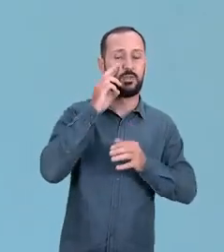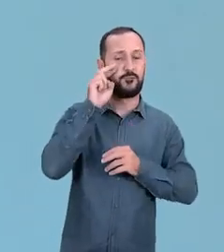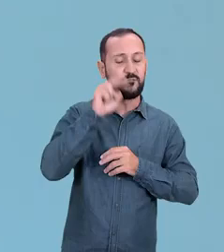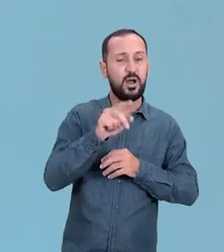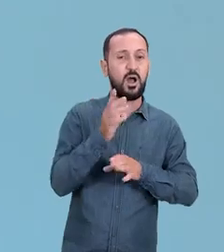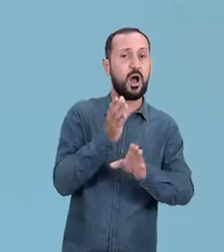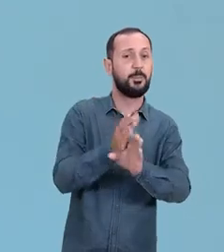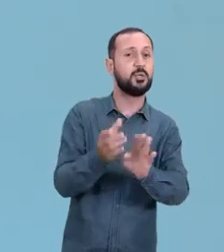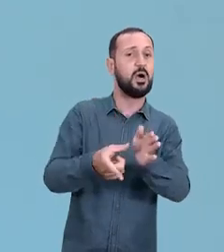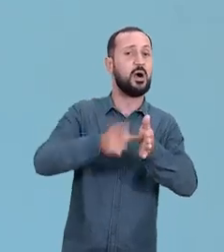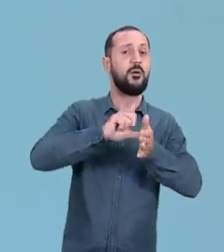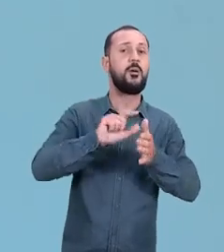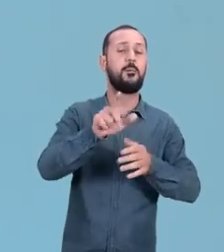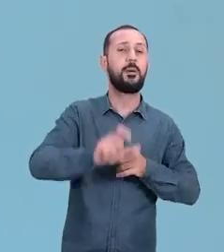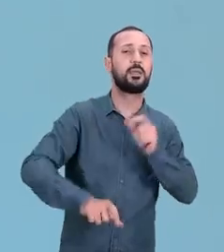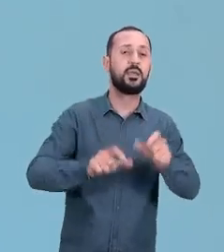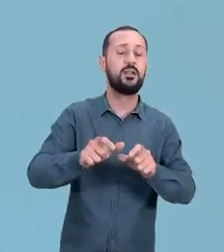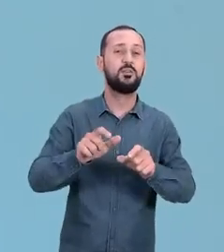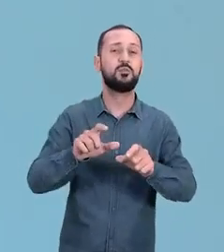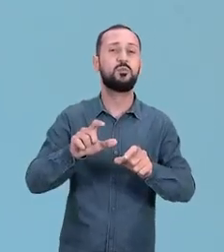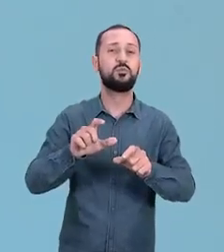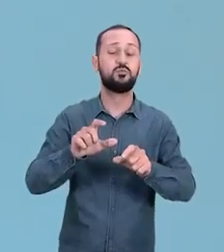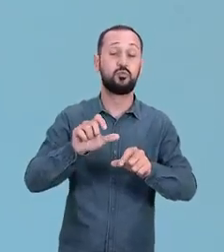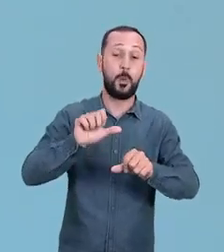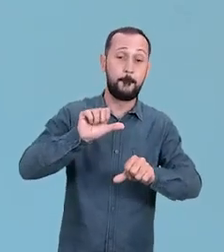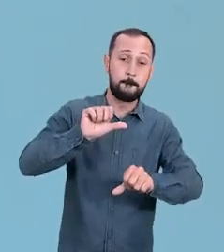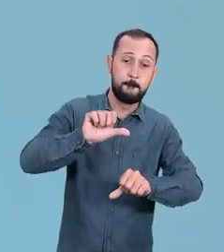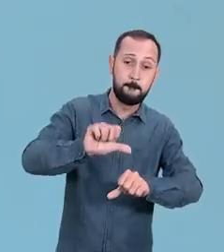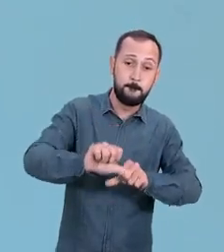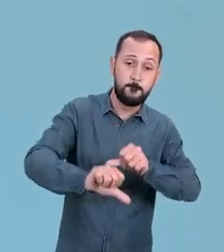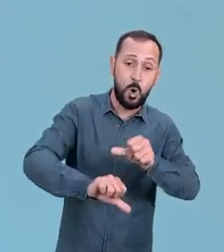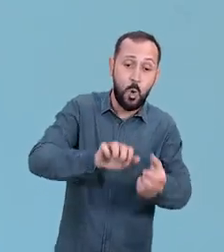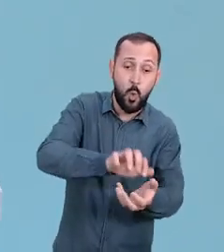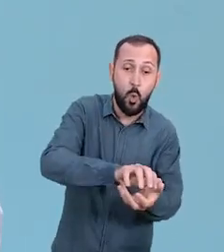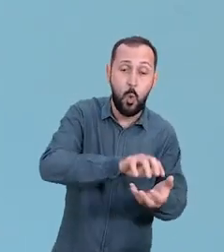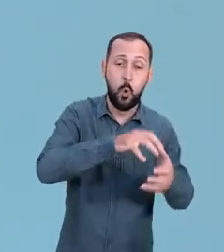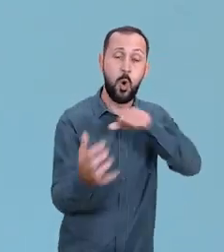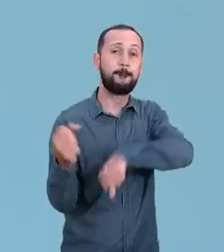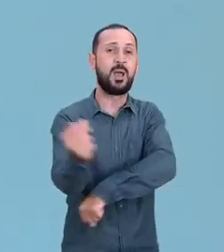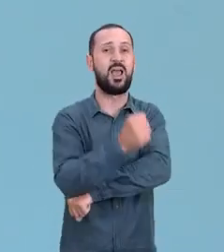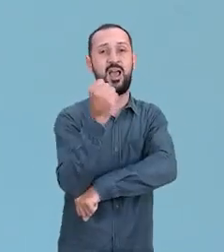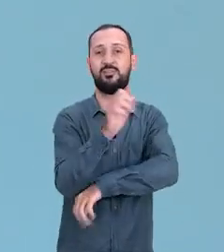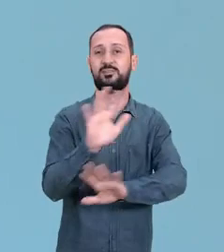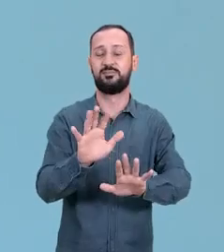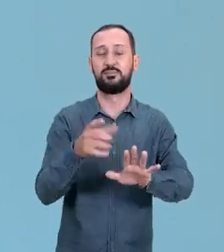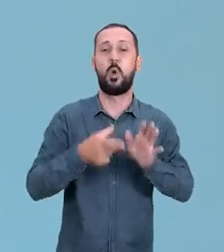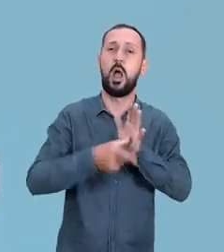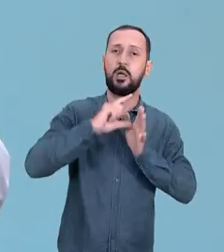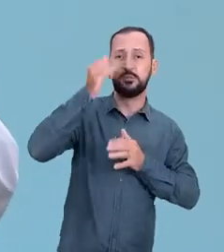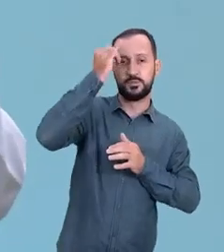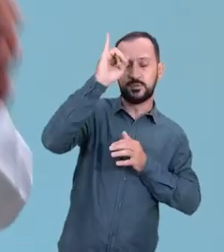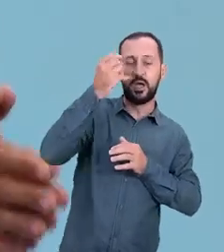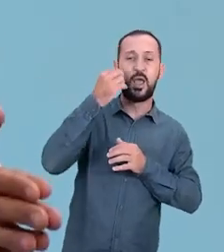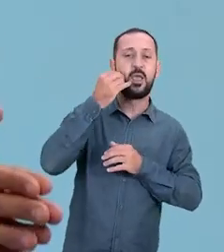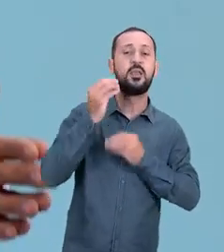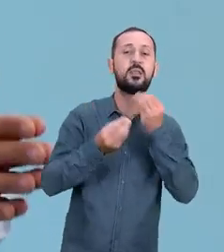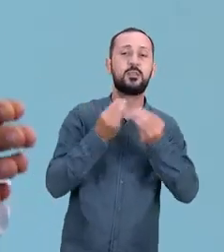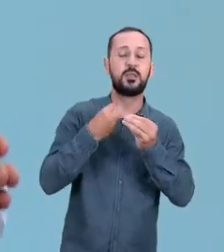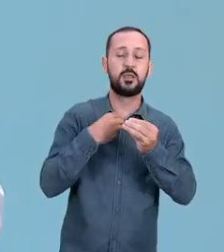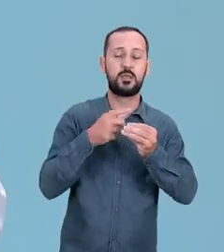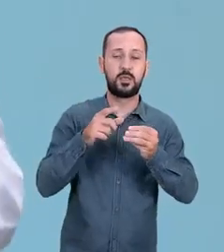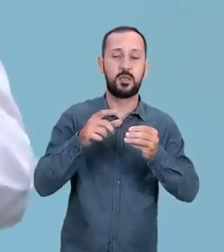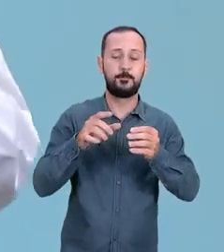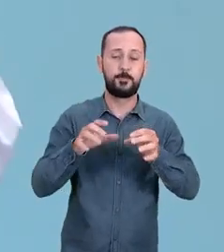precoce, para as pessoas não agravarem o estado clínico. Então, você tem que fazer um diagnóstico precoce, você tem que evitar